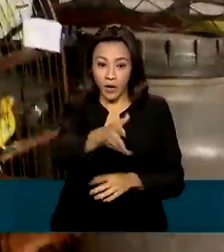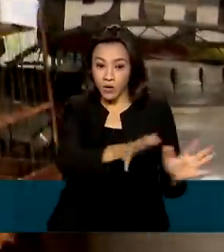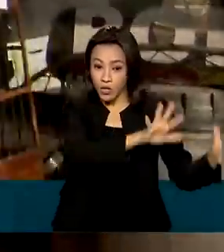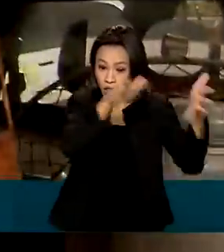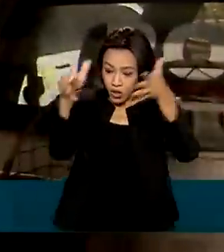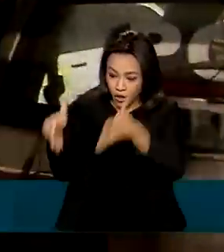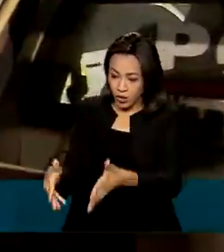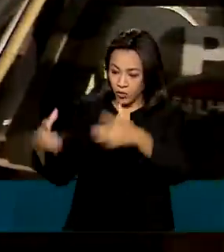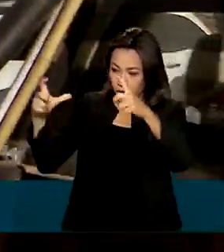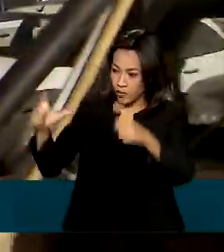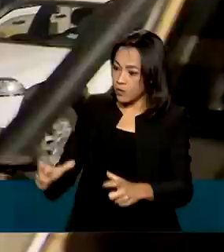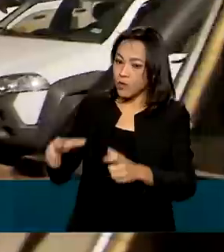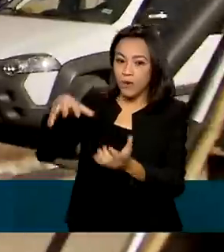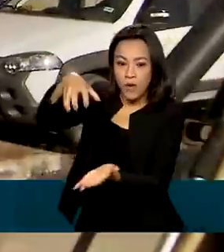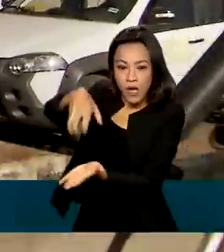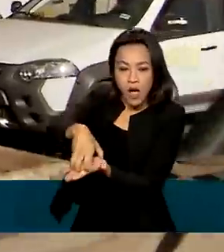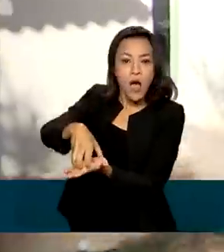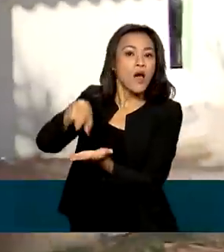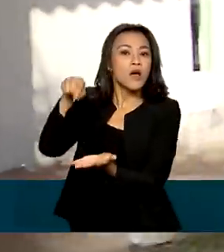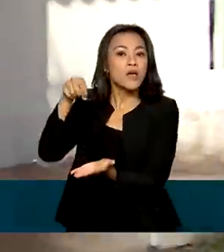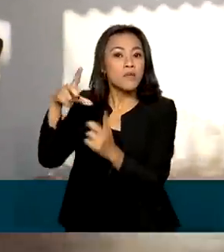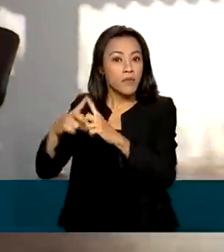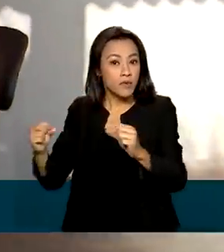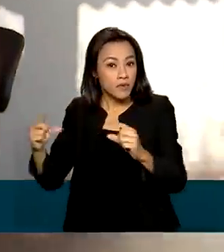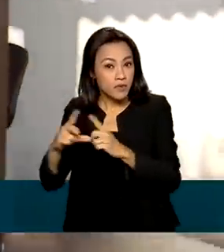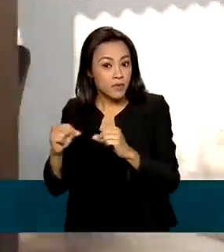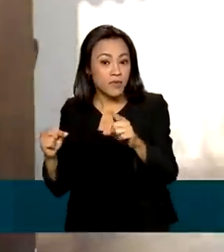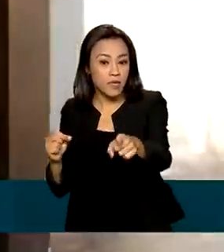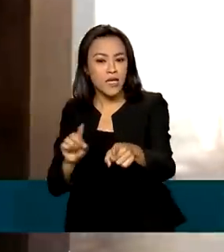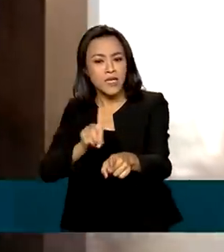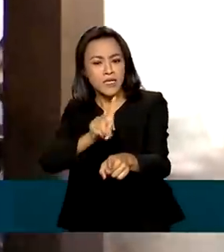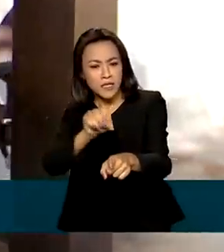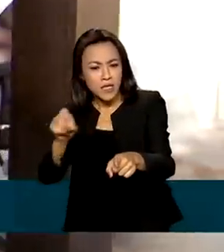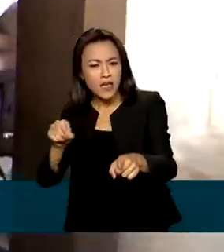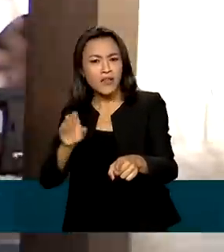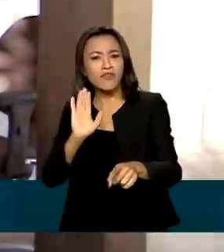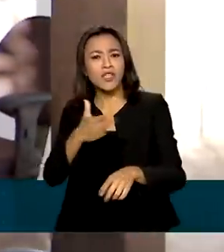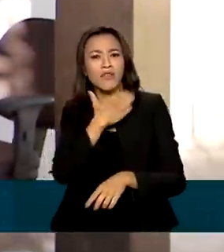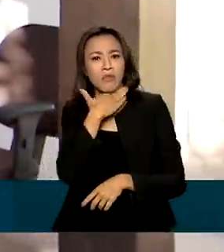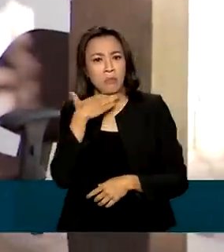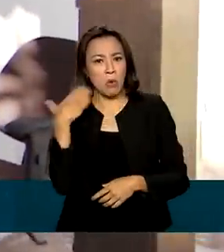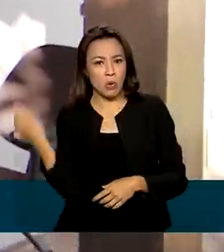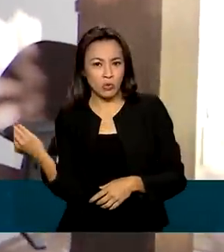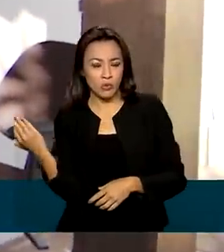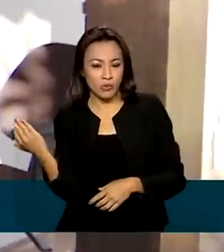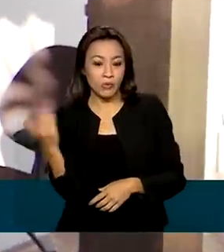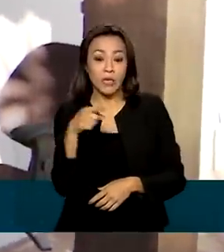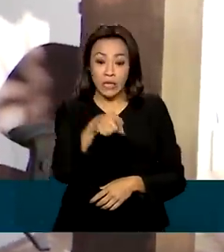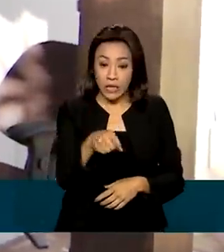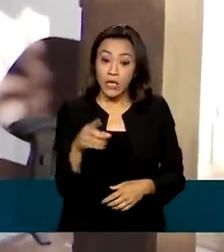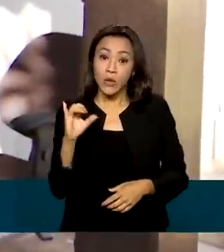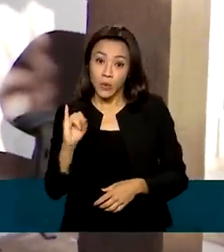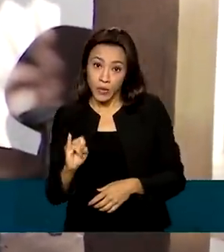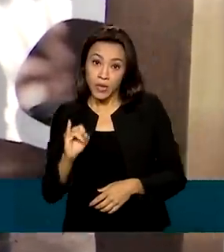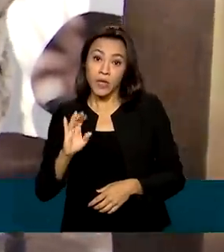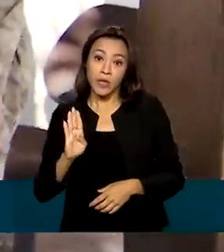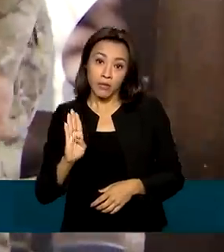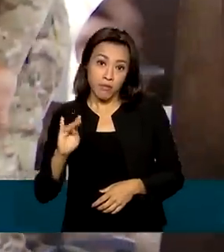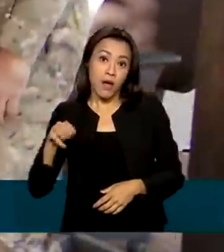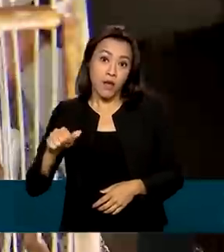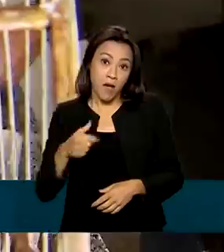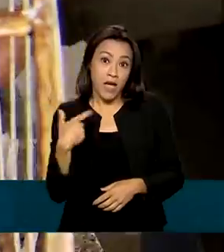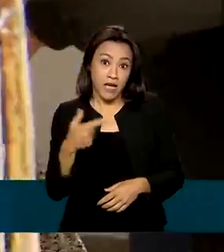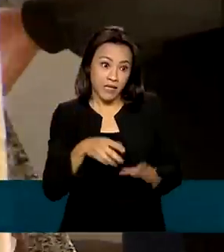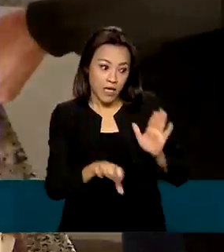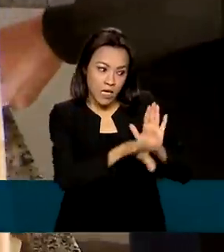Triagem de animais silvestres do Distrito Federal 100 animais já estavam mortos de acordo com o Ibama o crime de tráfico